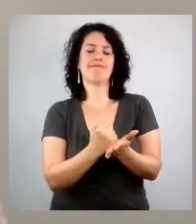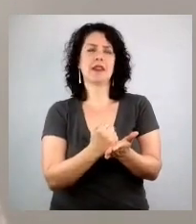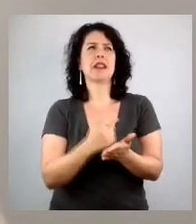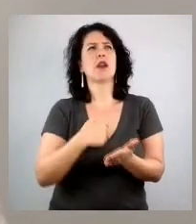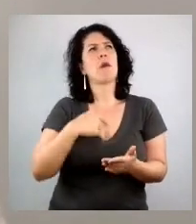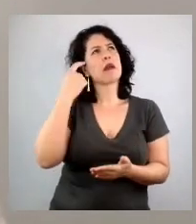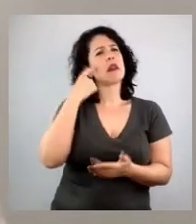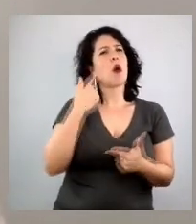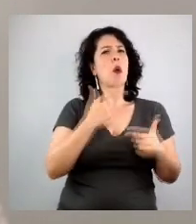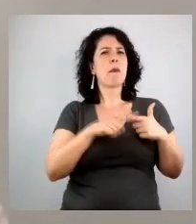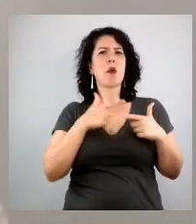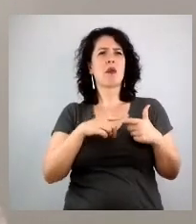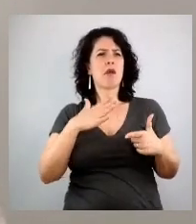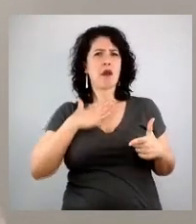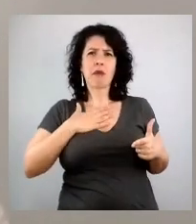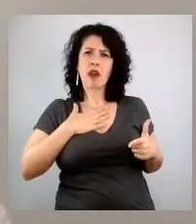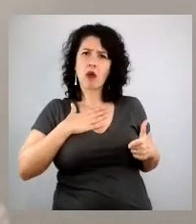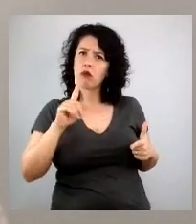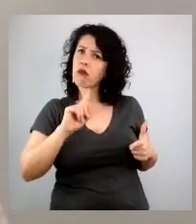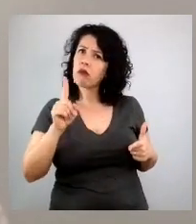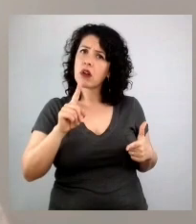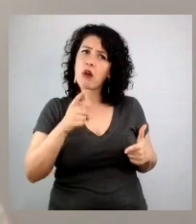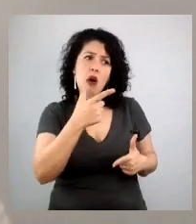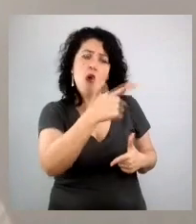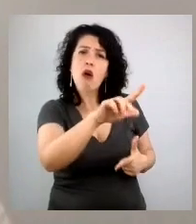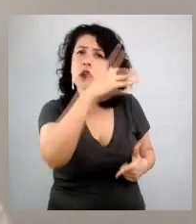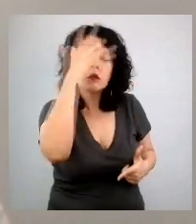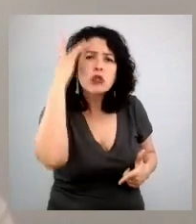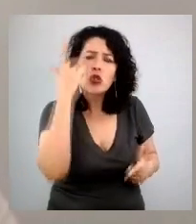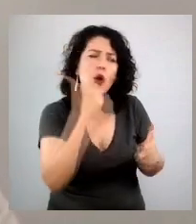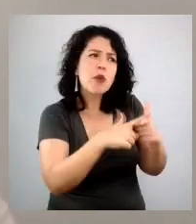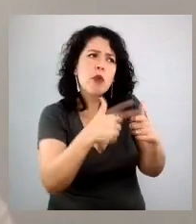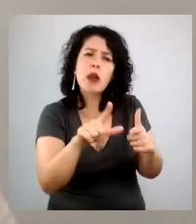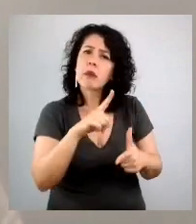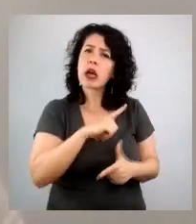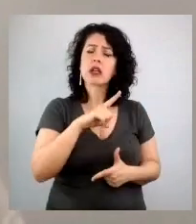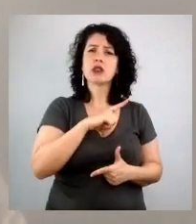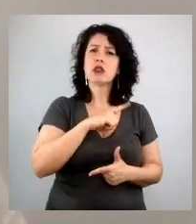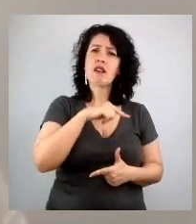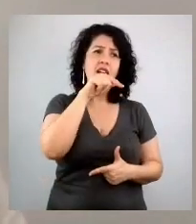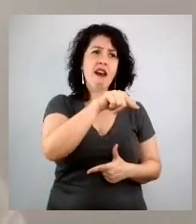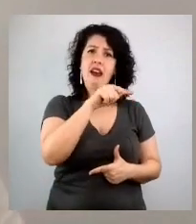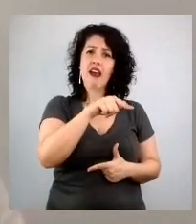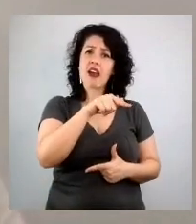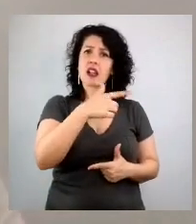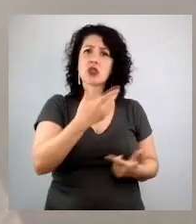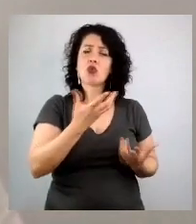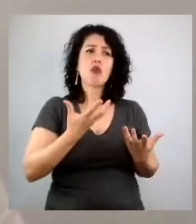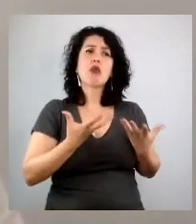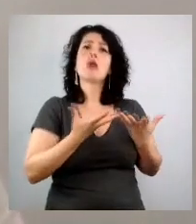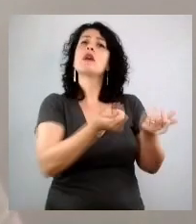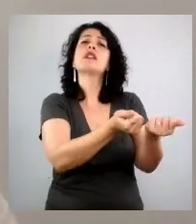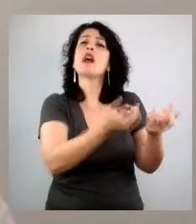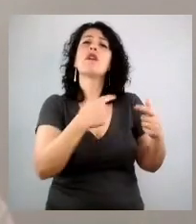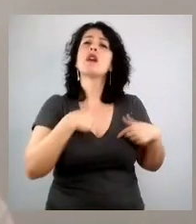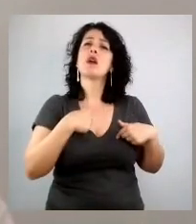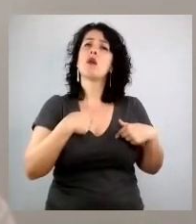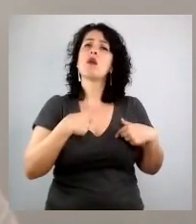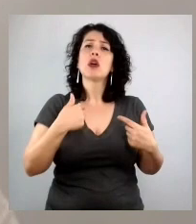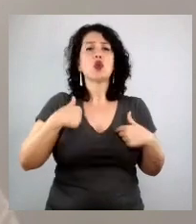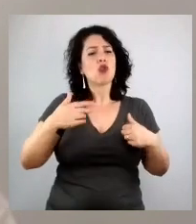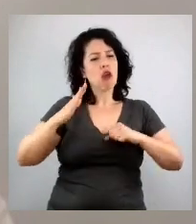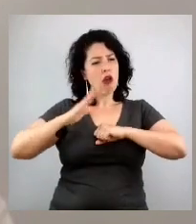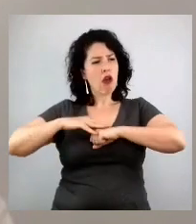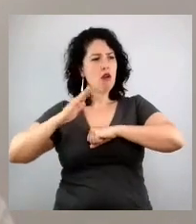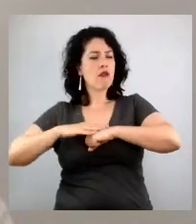de dizer que o problema era delas, mas elas também não estavam dispostas a me ouvir, a entender que para eu fazer tudo que eu faço, eu precisava de